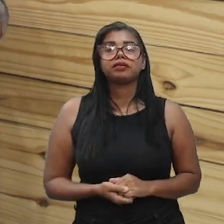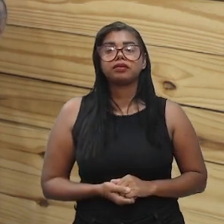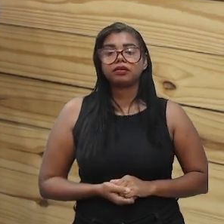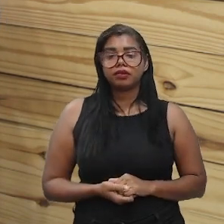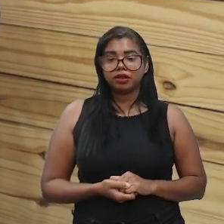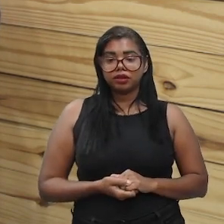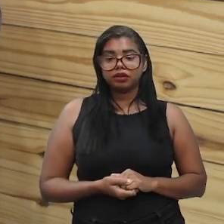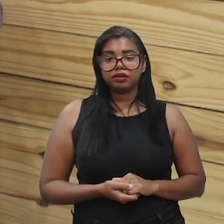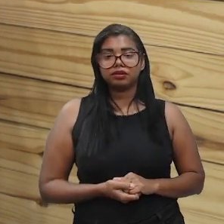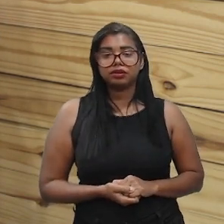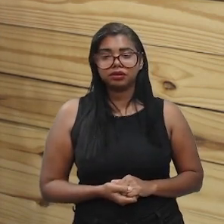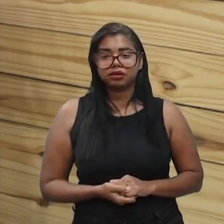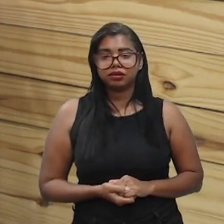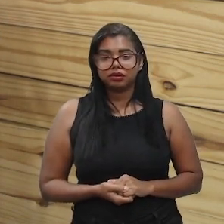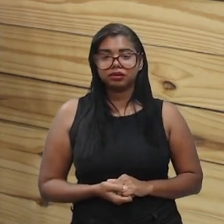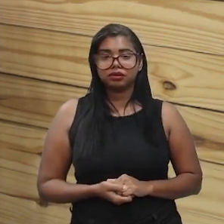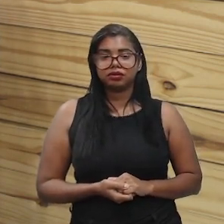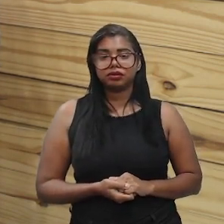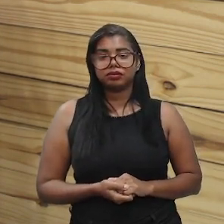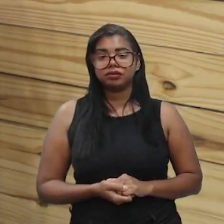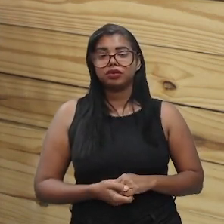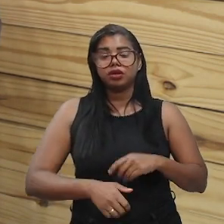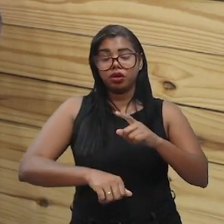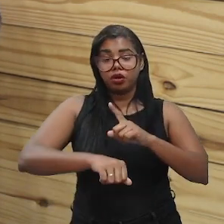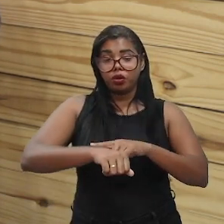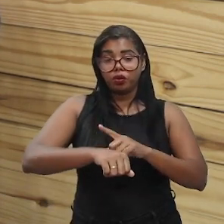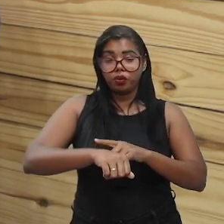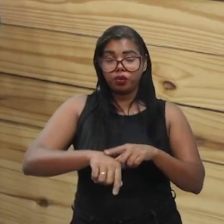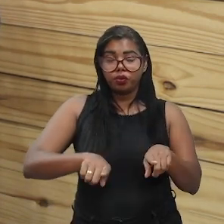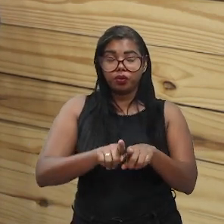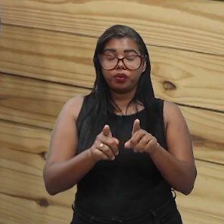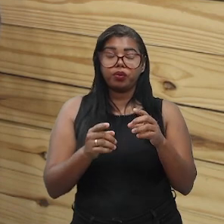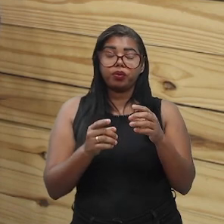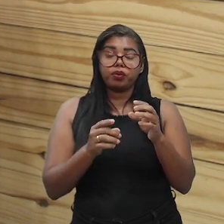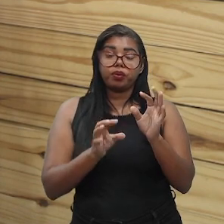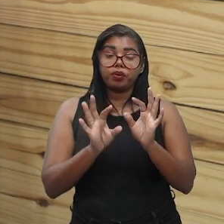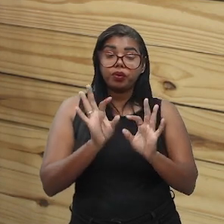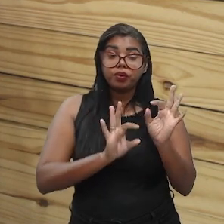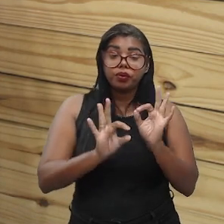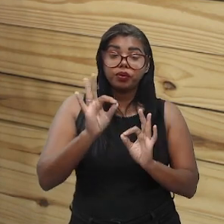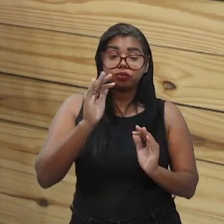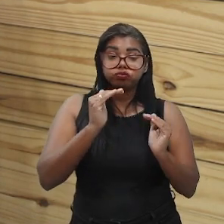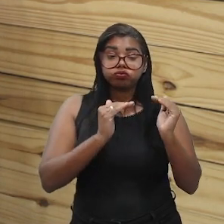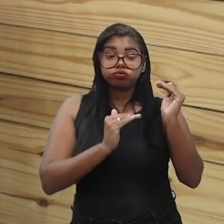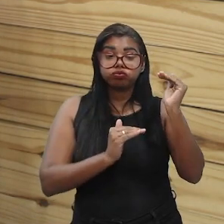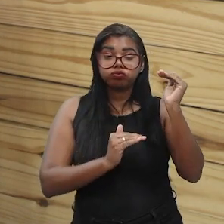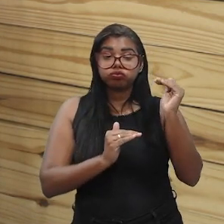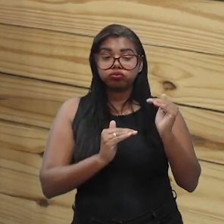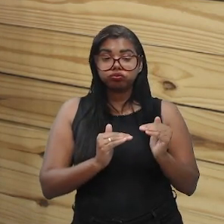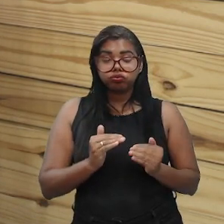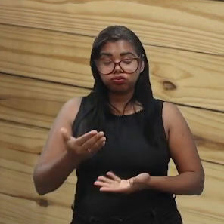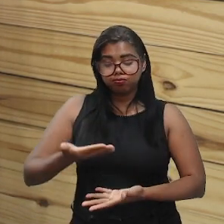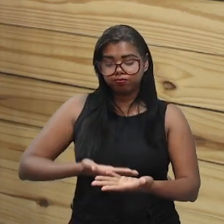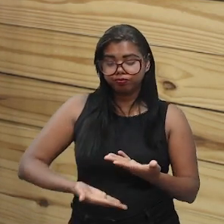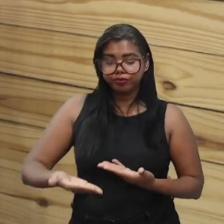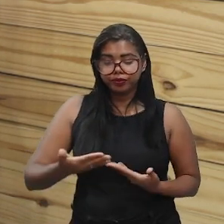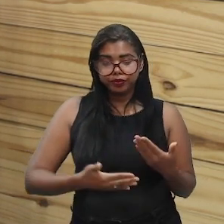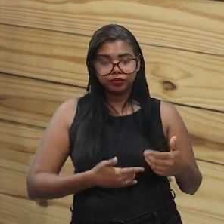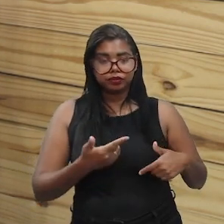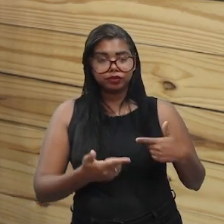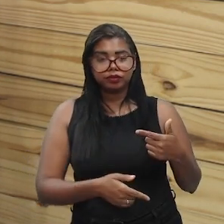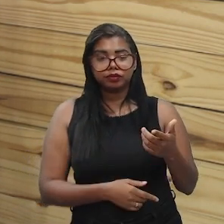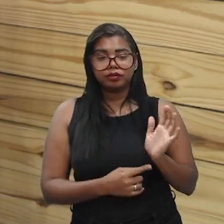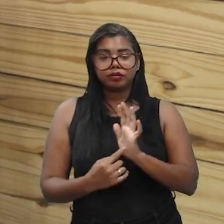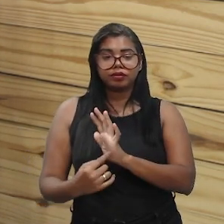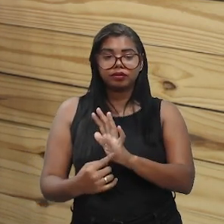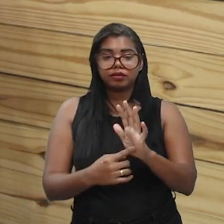buscar estabelecer tempo, estabelecer níveis de serviço que você consiga